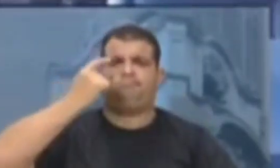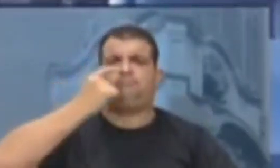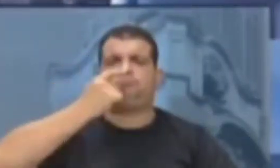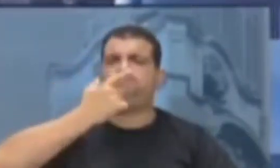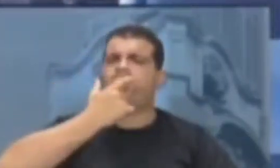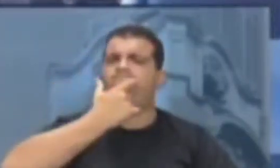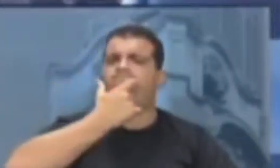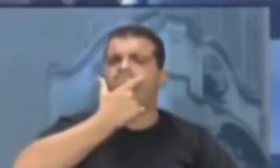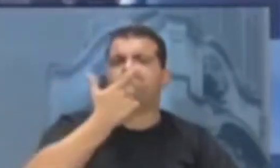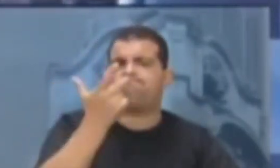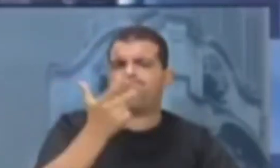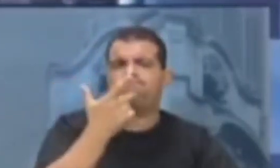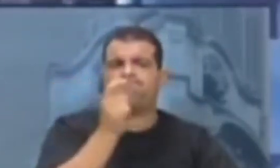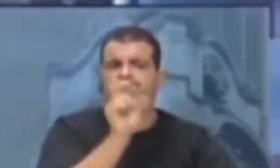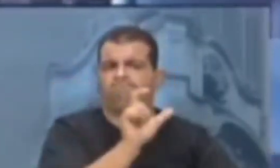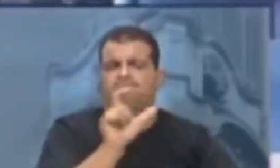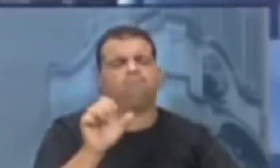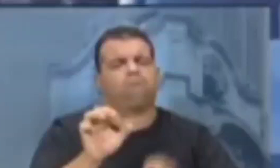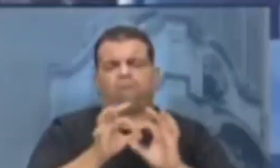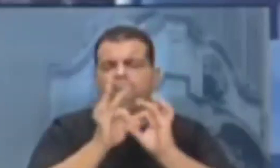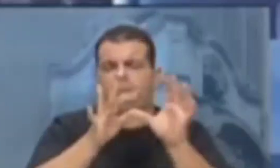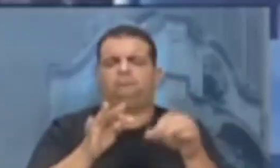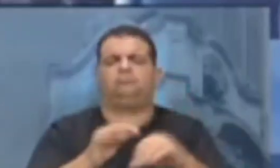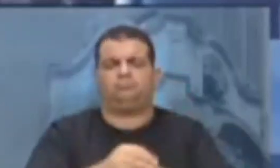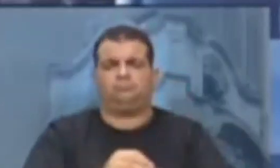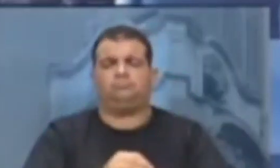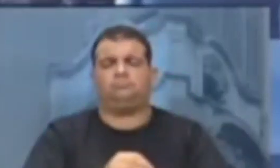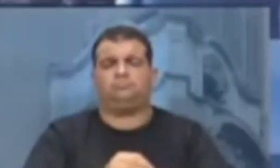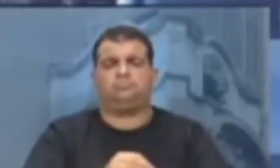expressão. Coloco aqui também